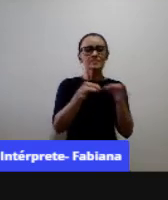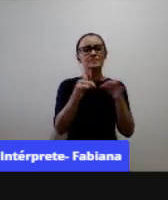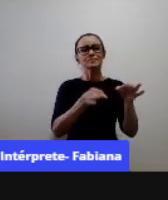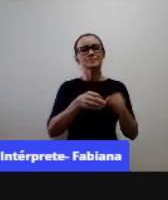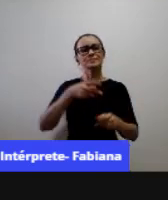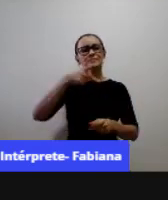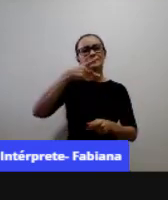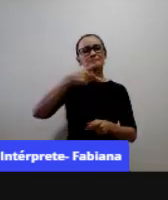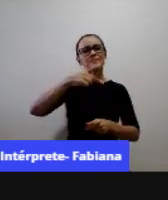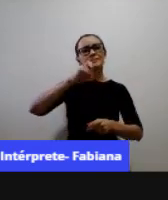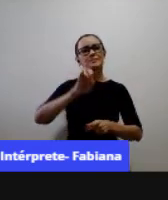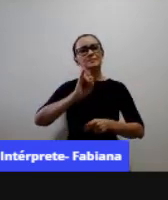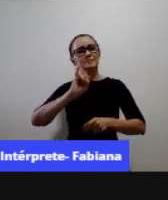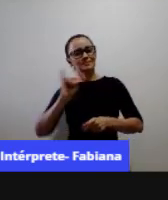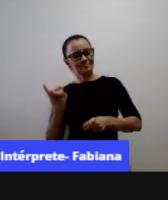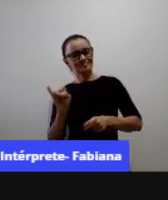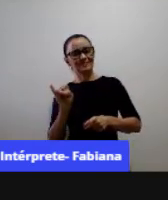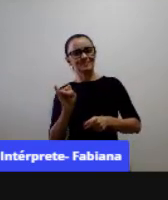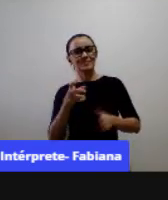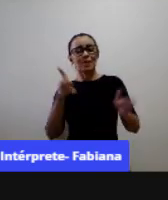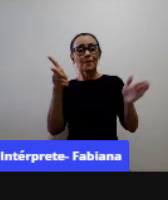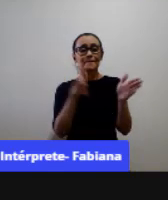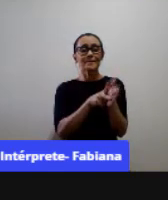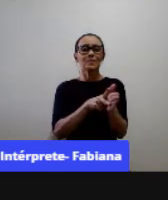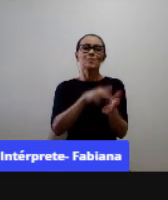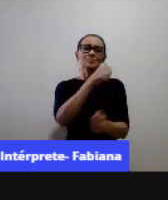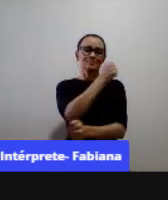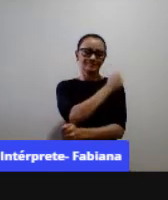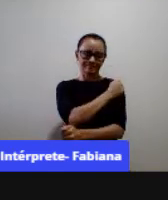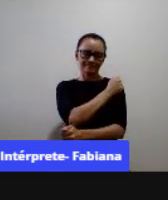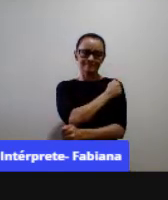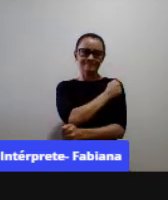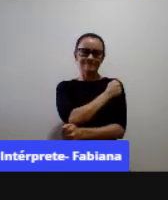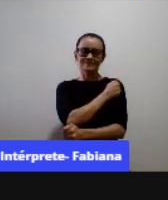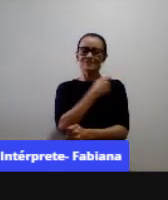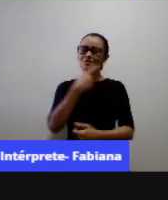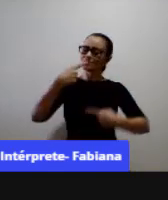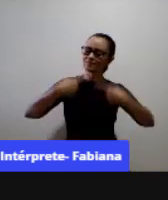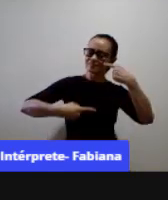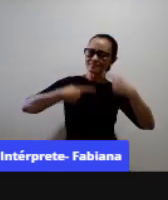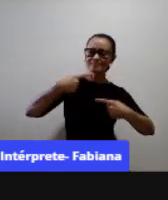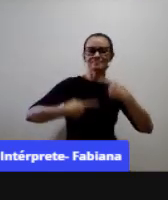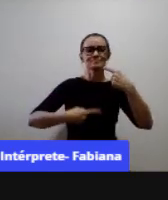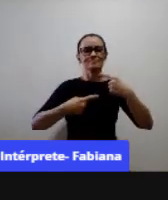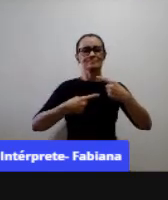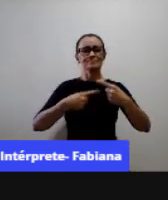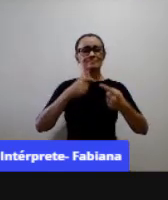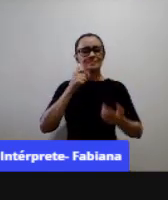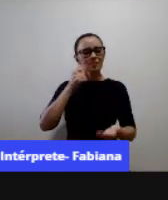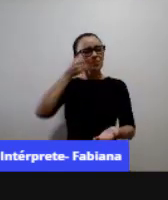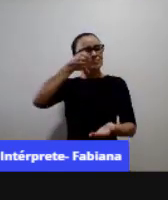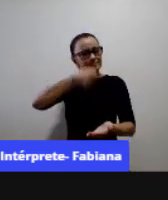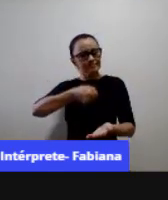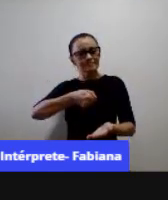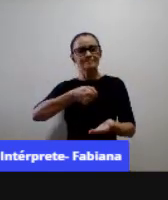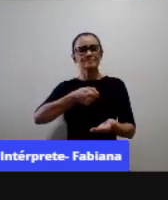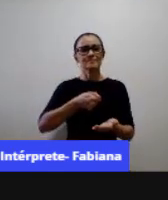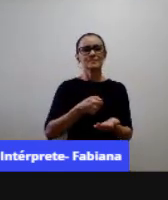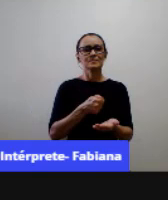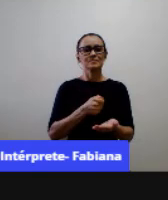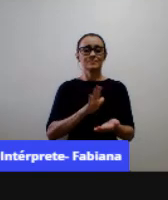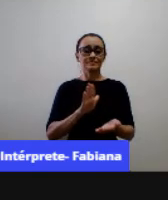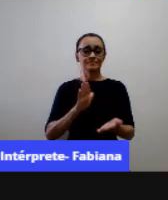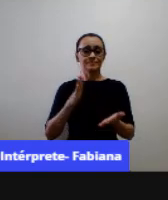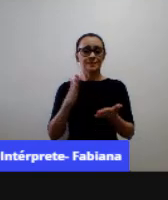individualizado, que é tão discutido, que é tão cobrado, que às vezes é